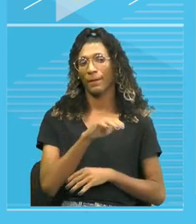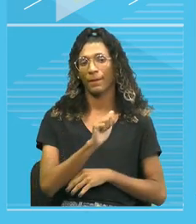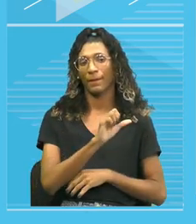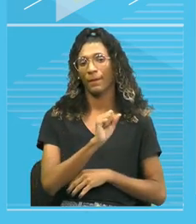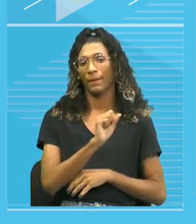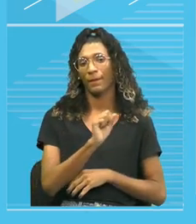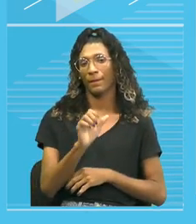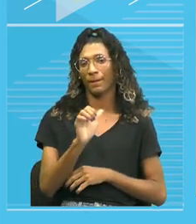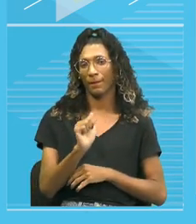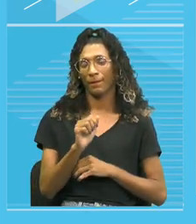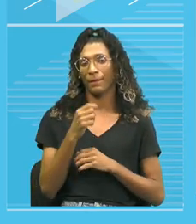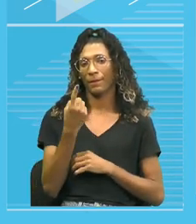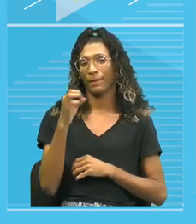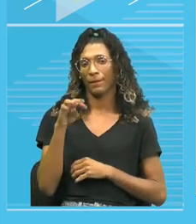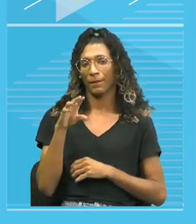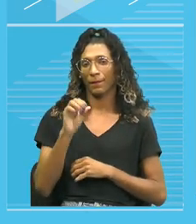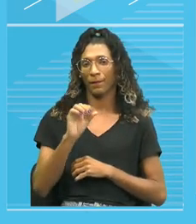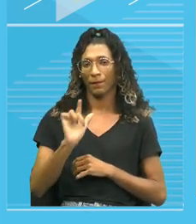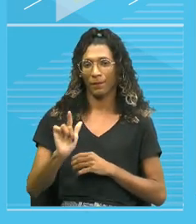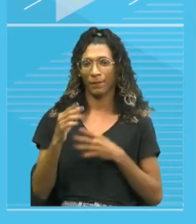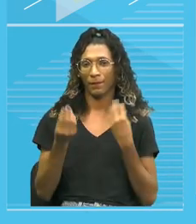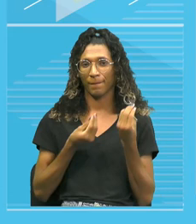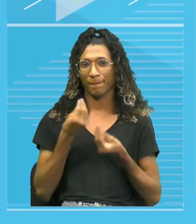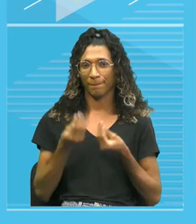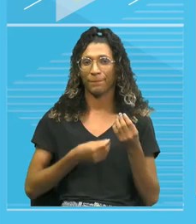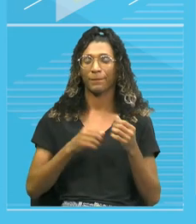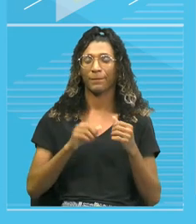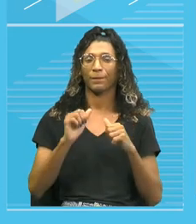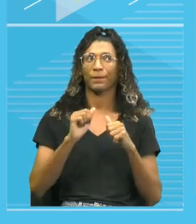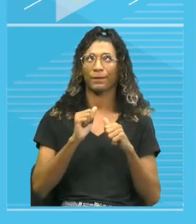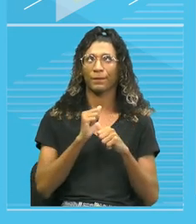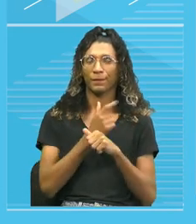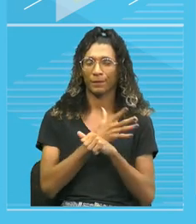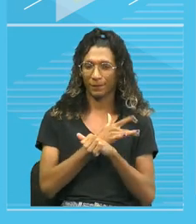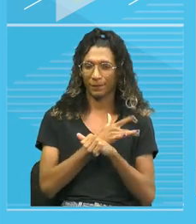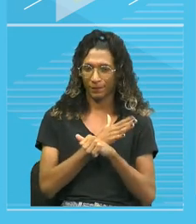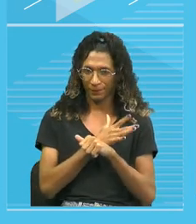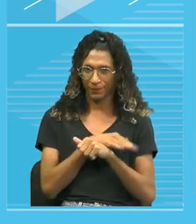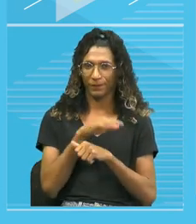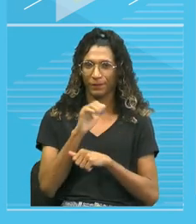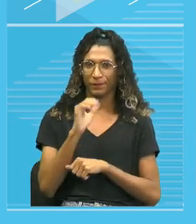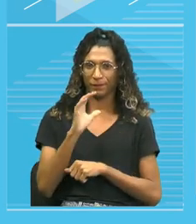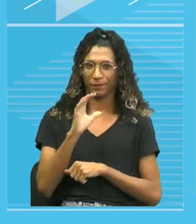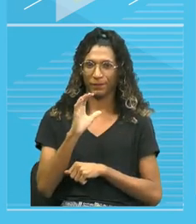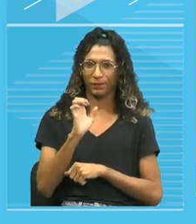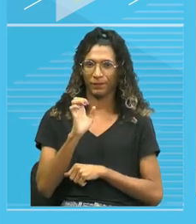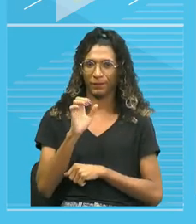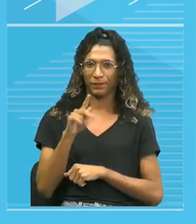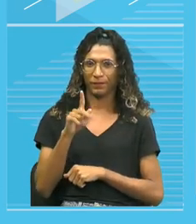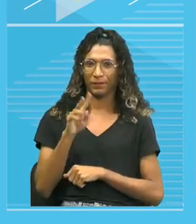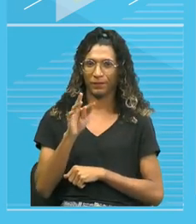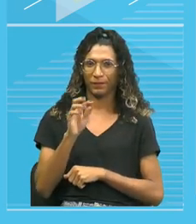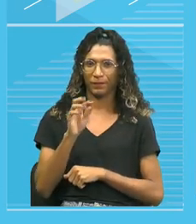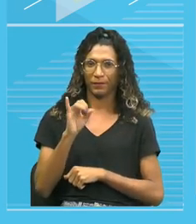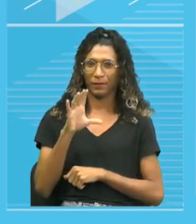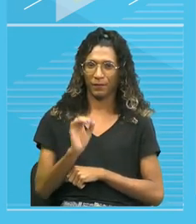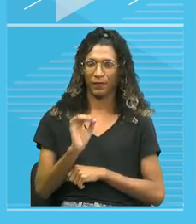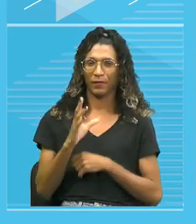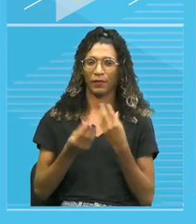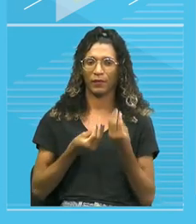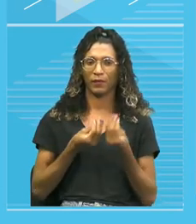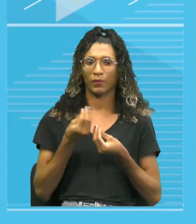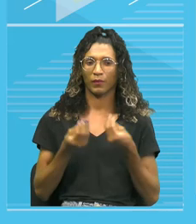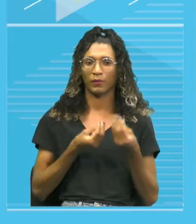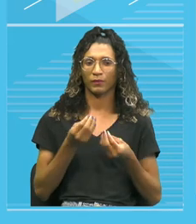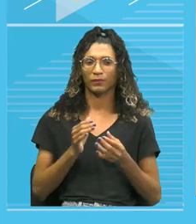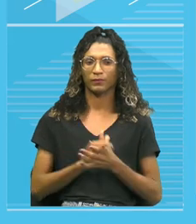ácido acético ó o ácido acético tem dois carbonos a massa do carbono é 12 então 12 vezes 2 24